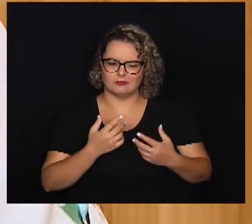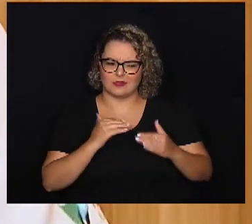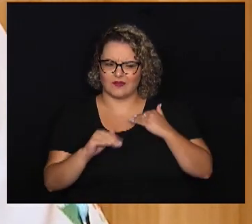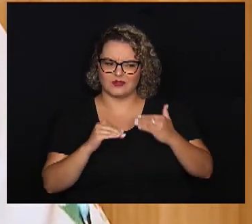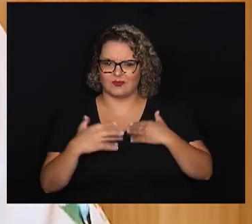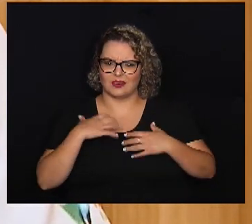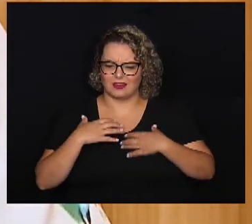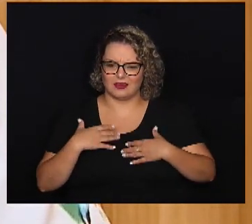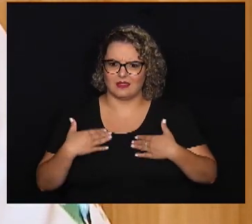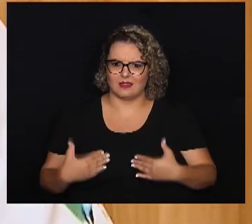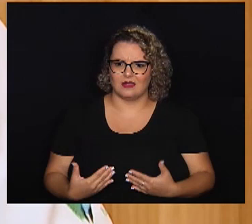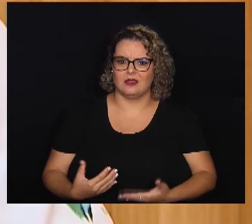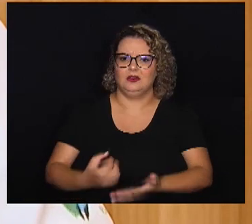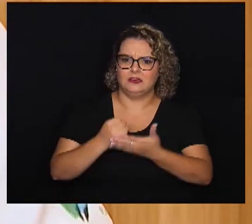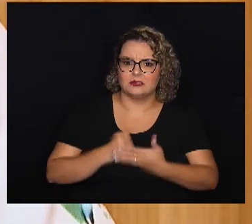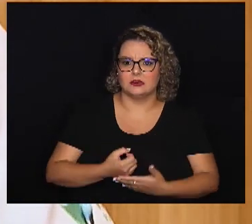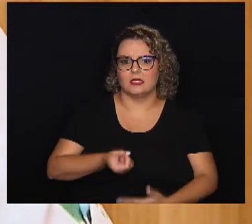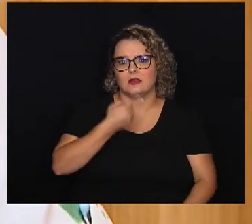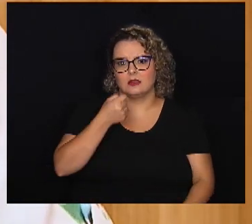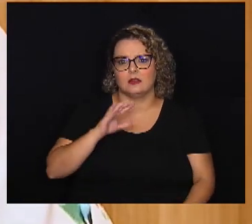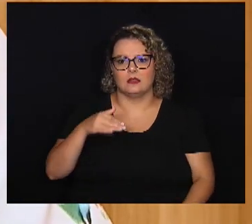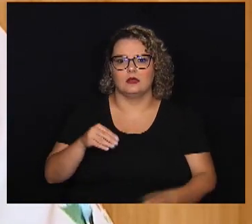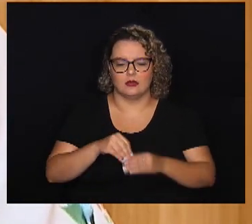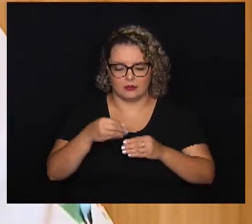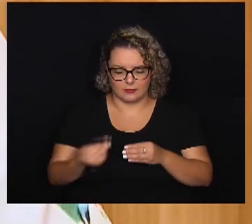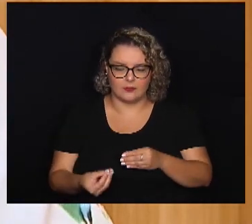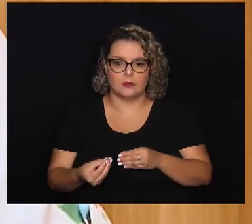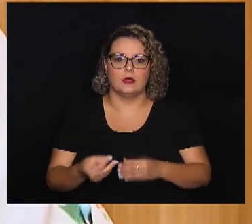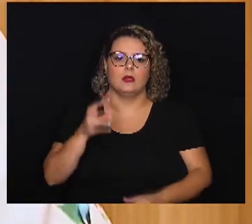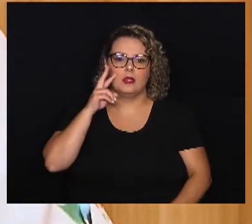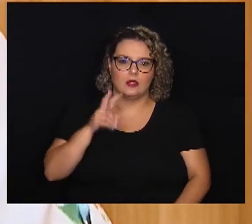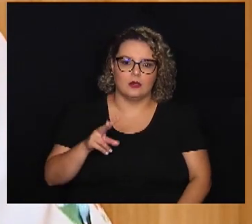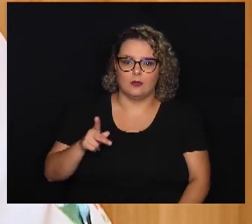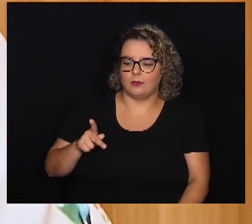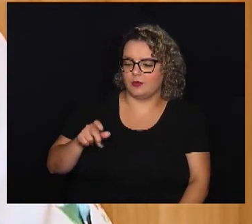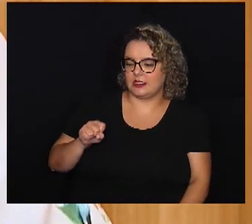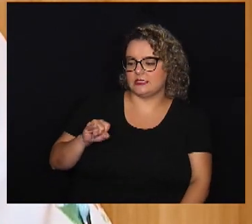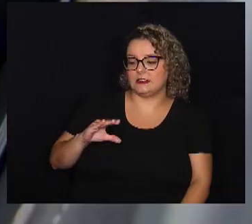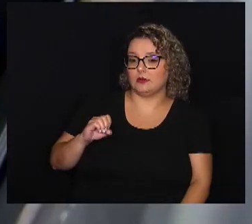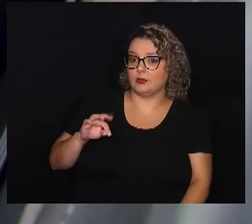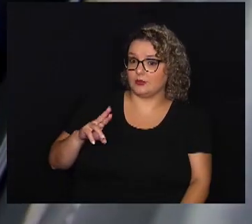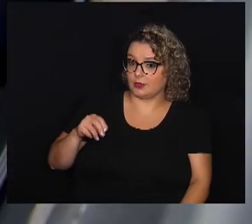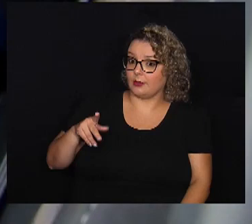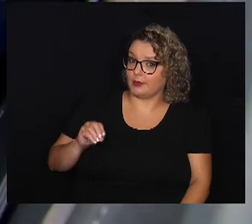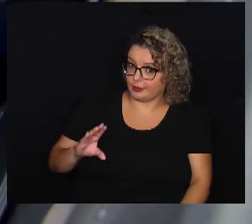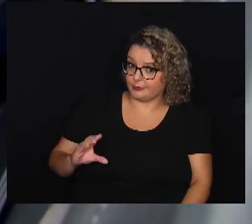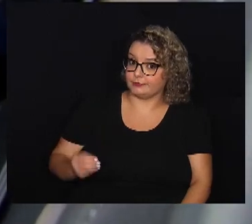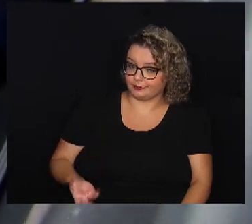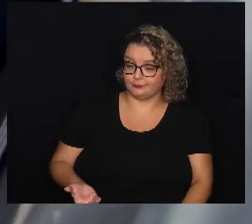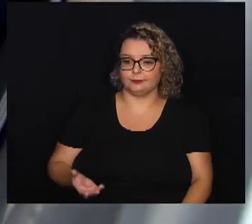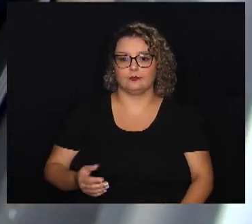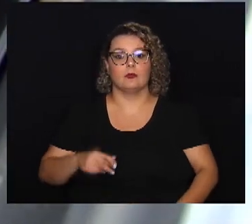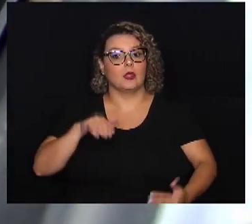então, por favor, a senhora traga o remédio. E quando nós abrimos a embalagem, havia um psicotrópico dentro da embalagem do antitérmico. No trânsito,